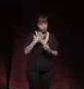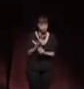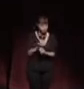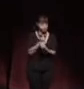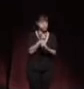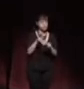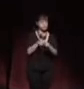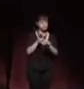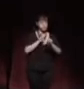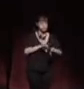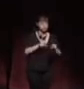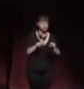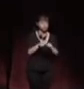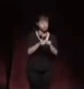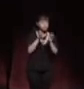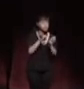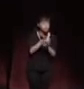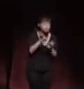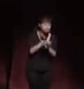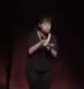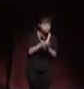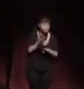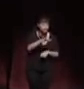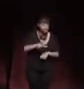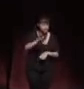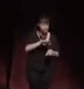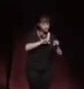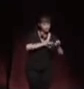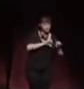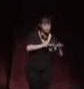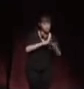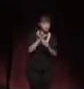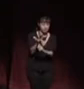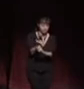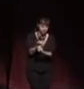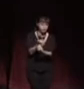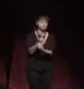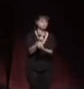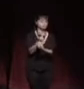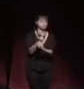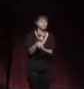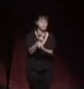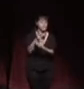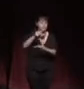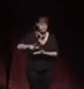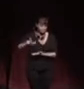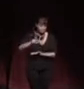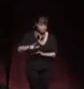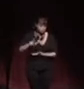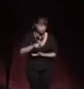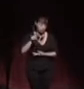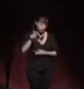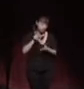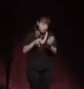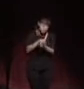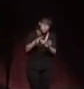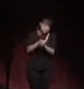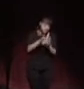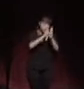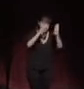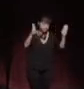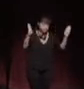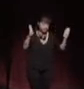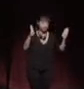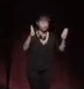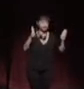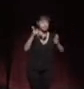consultora nas áreas de educação, artes e literatura, e conselheira da Pinacoteca do Estado de São Paulo e foi conselheira da